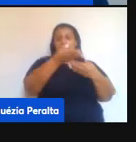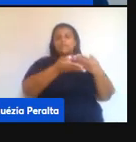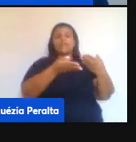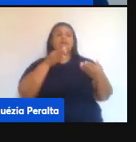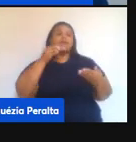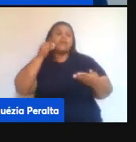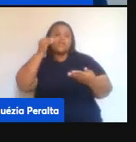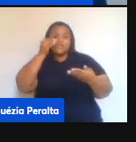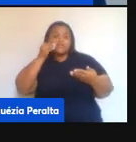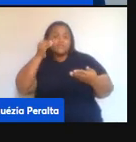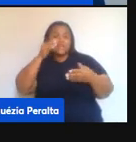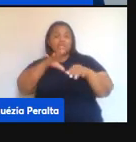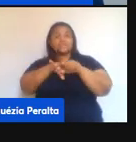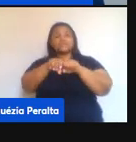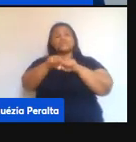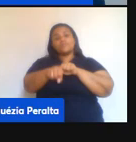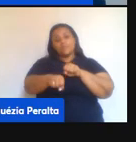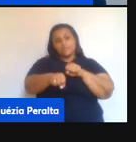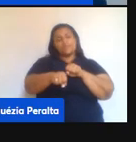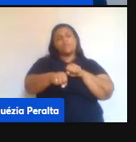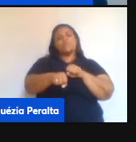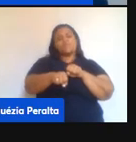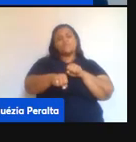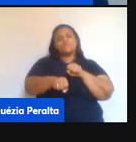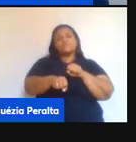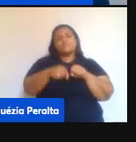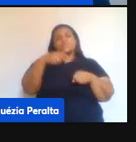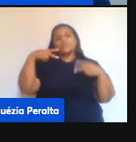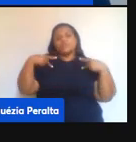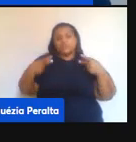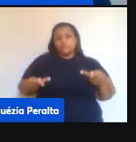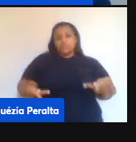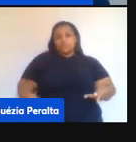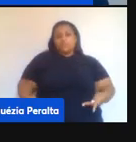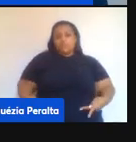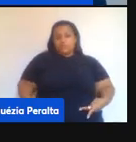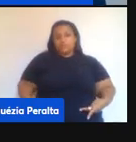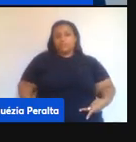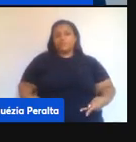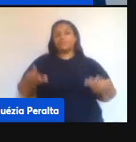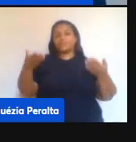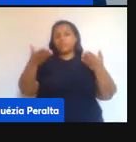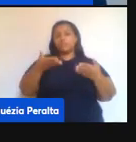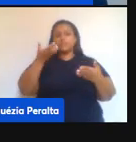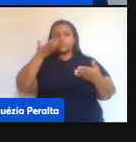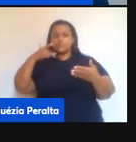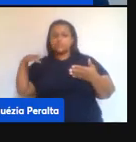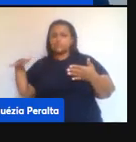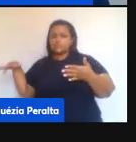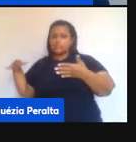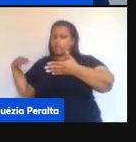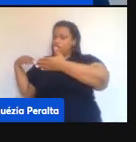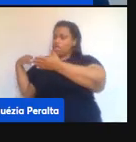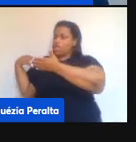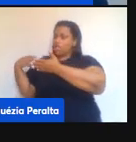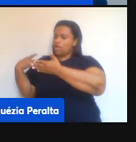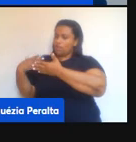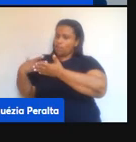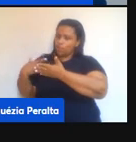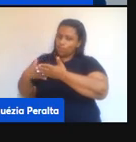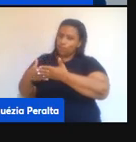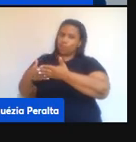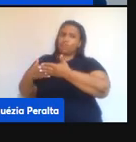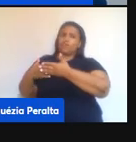formação cidadã. Por isso que nós falamos hoje que as crianças, desde a mais tenra idade, precisam ter o poder de